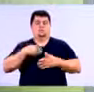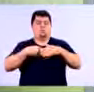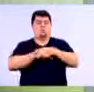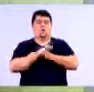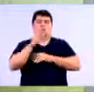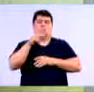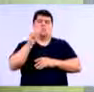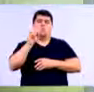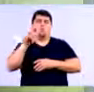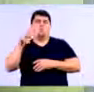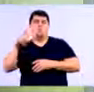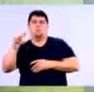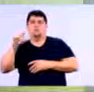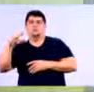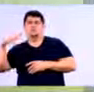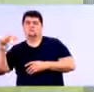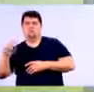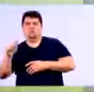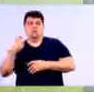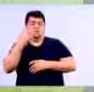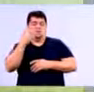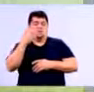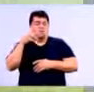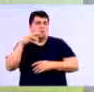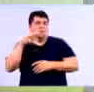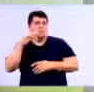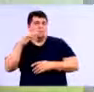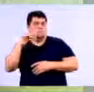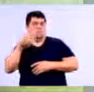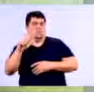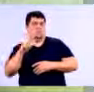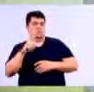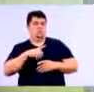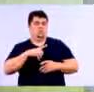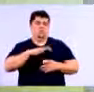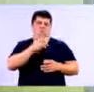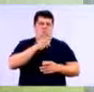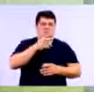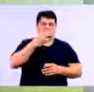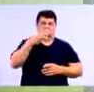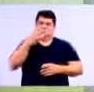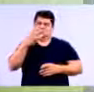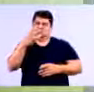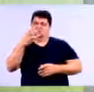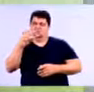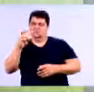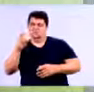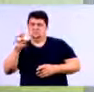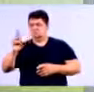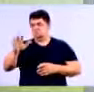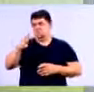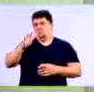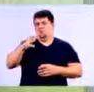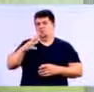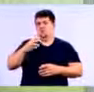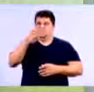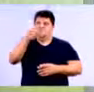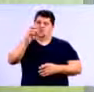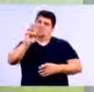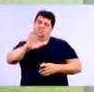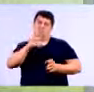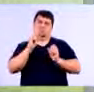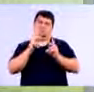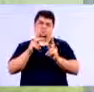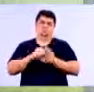poupança. Aí a poupança rendeu 35, 55 reais, vamos colocar 30 reais em